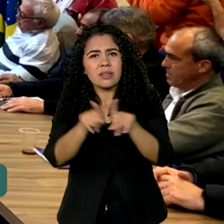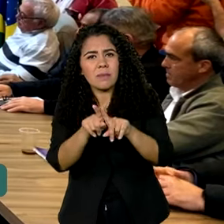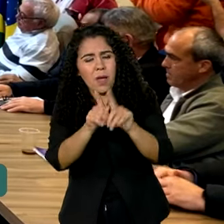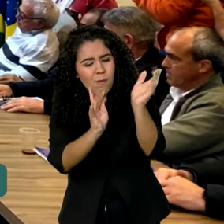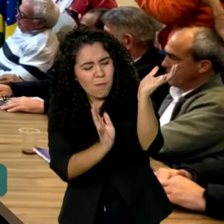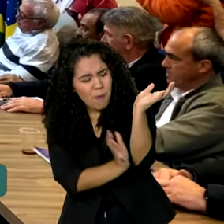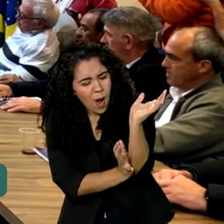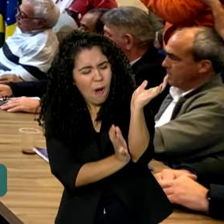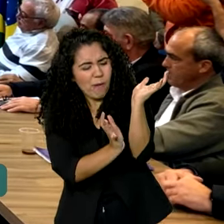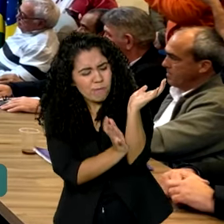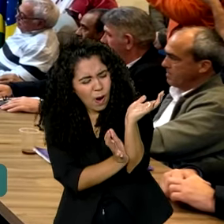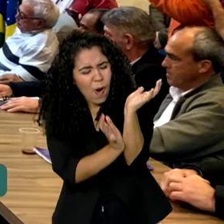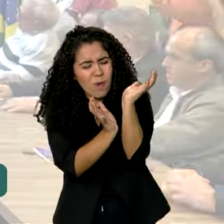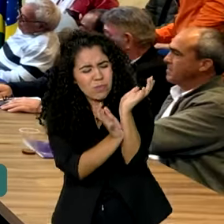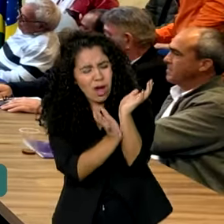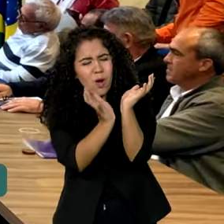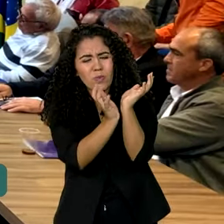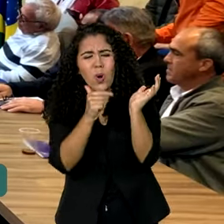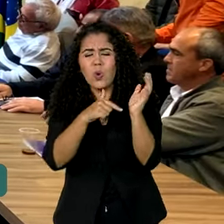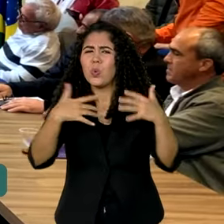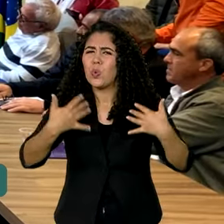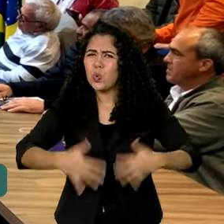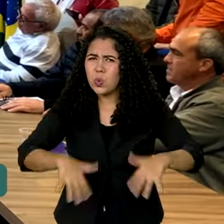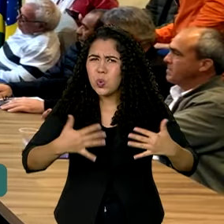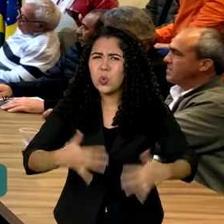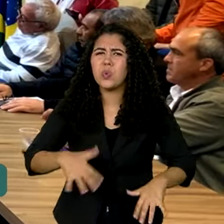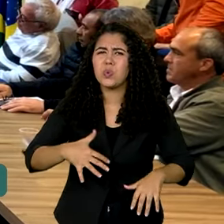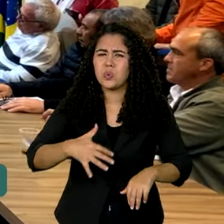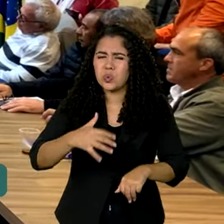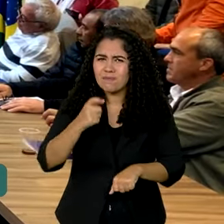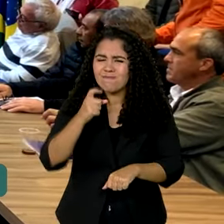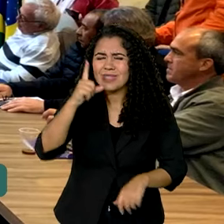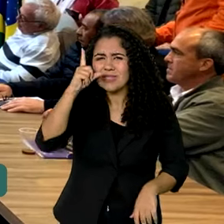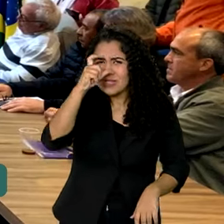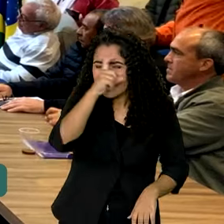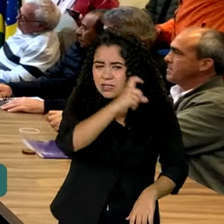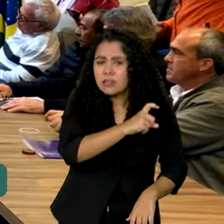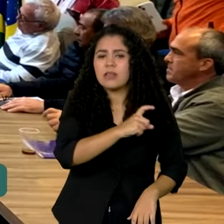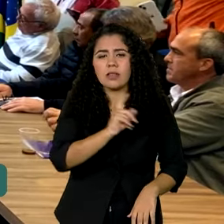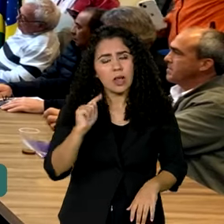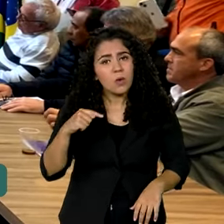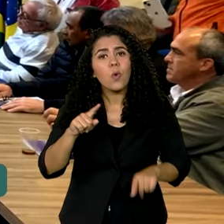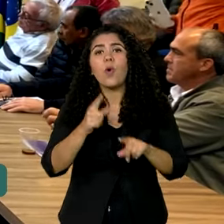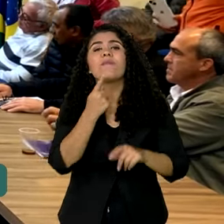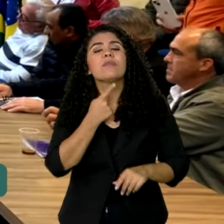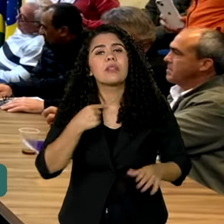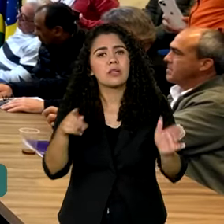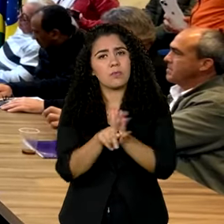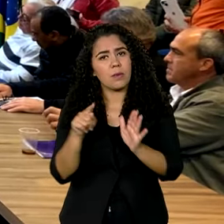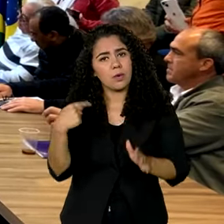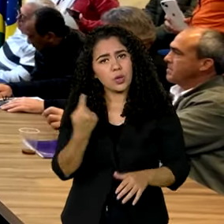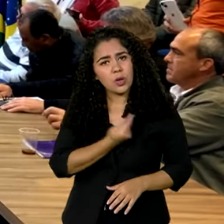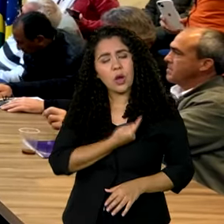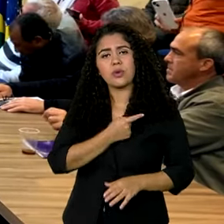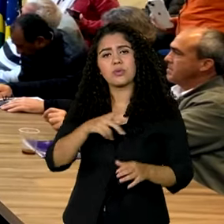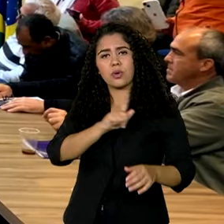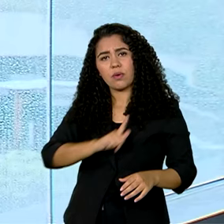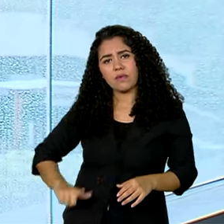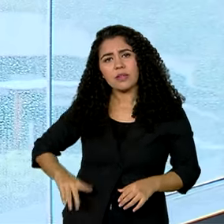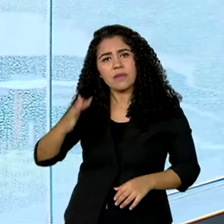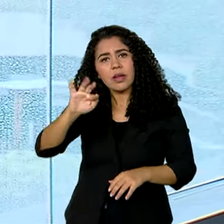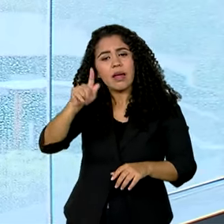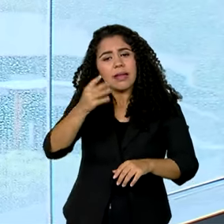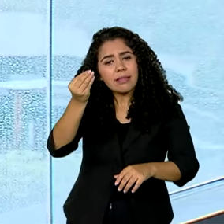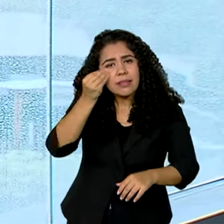ela, né, é cruel. O que for de responsabilidade nossa, do governo federal, nós queremos enfrentar e achar